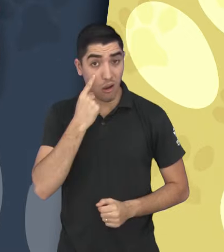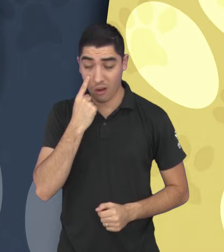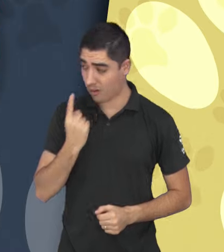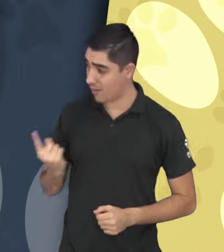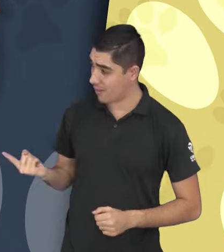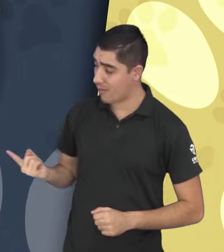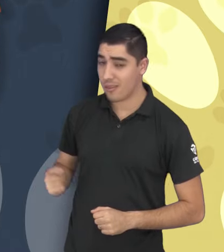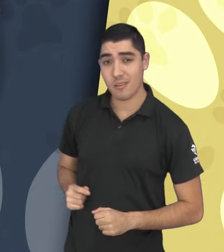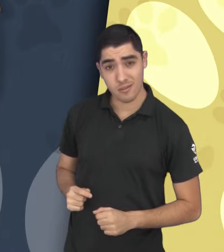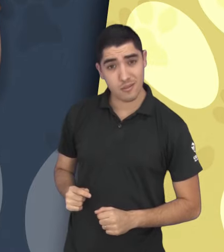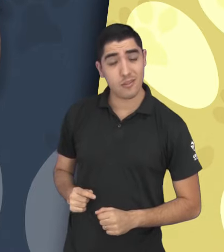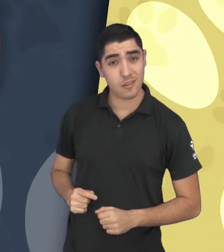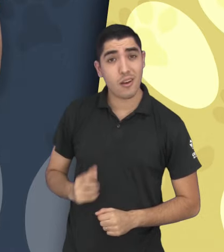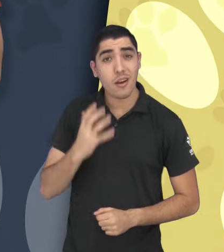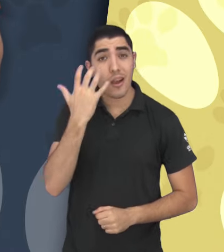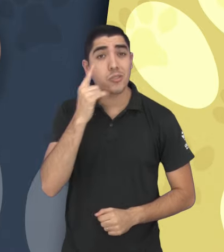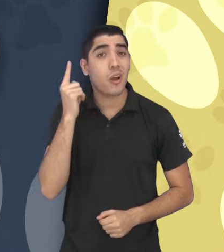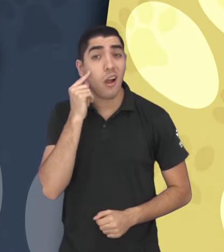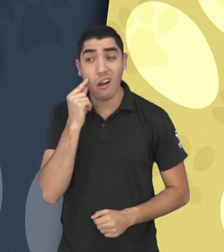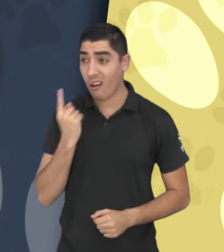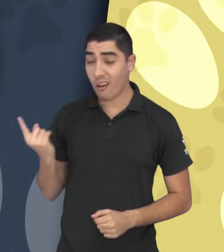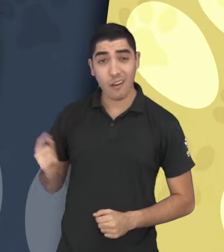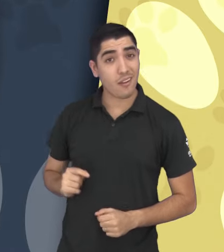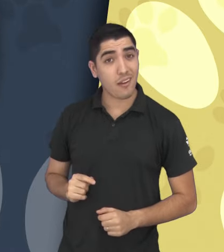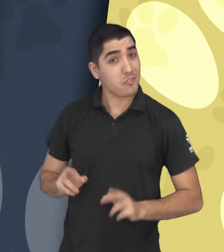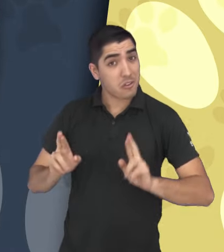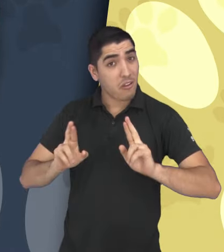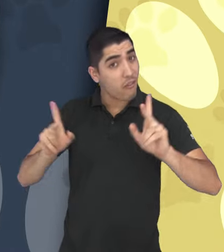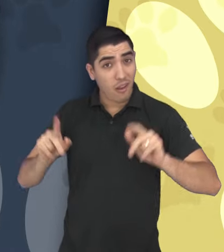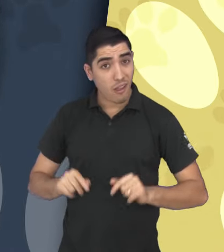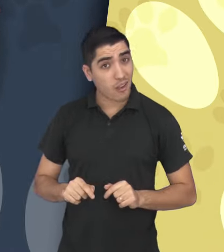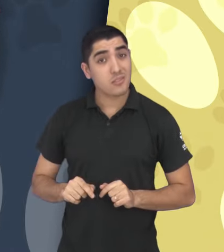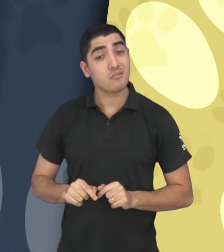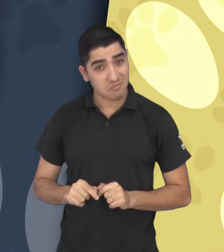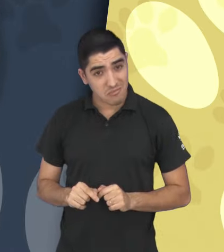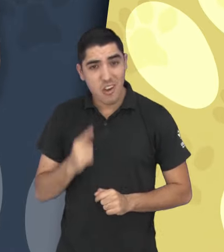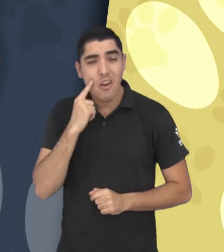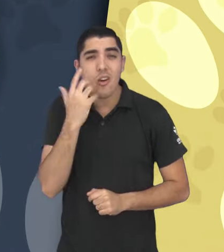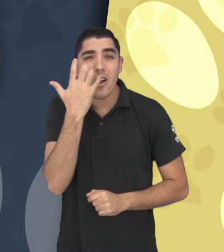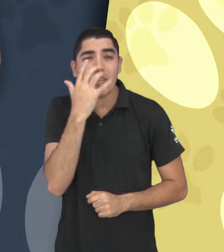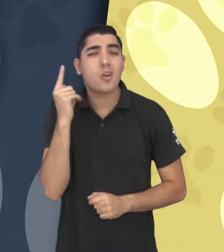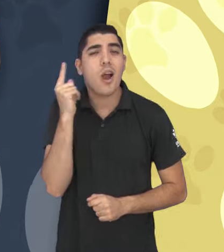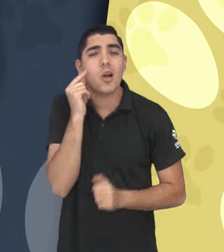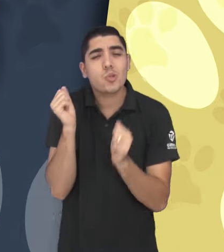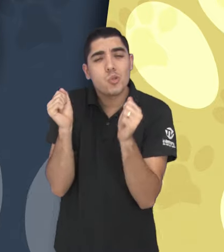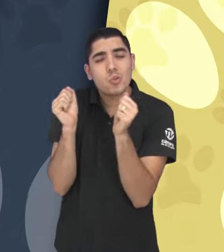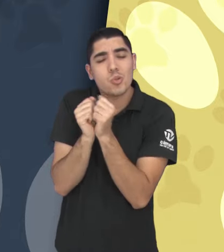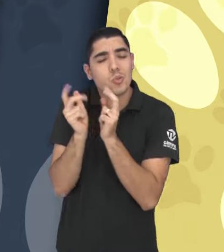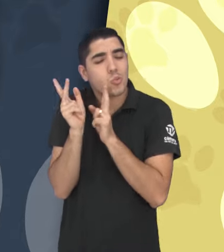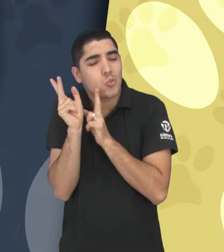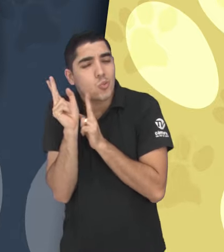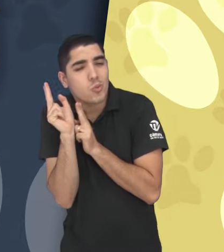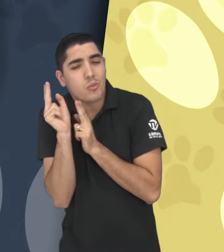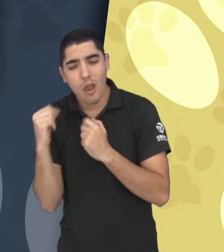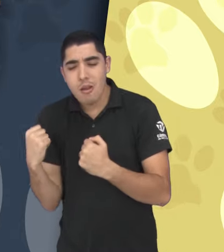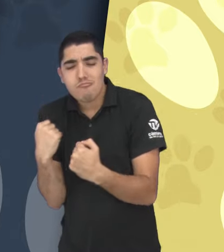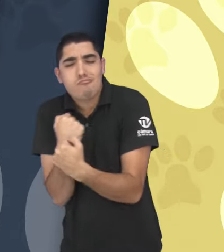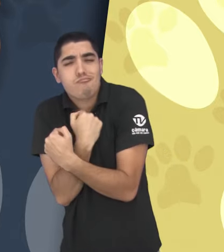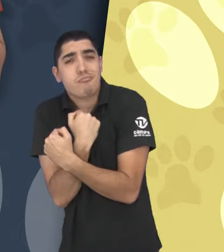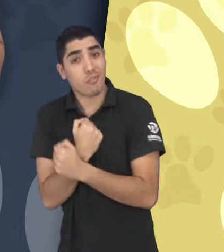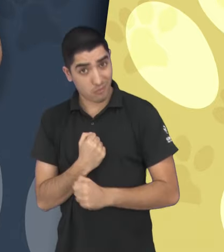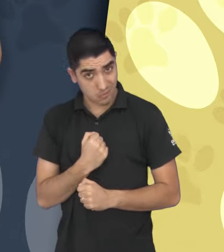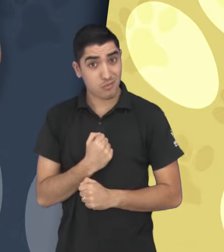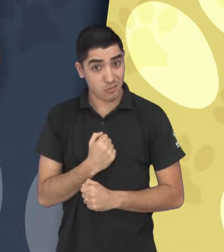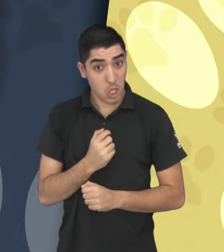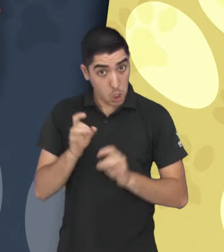aqui, ó, são prova de que nem sempre. Olha o cãozinho e o gatinho dormindo abraçados, gente. E